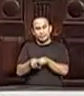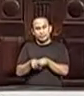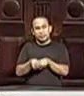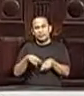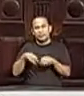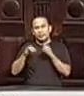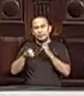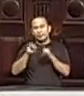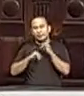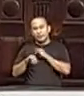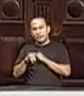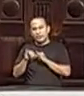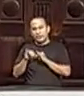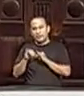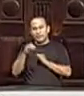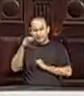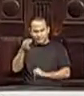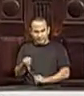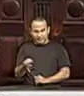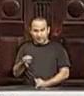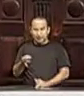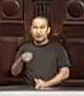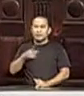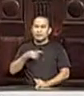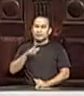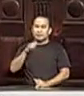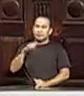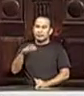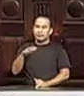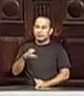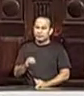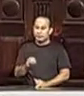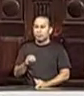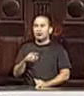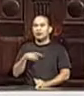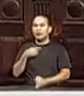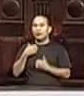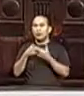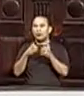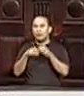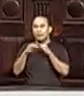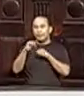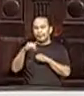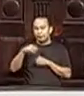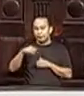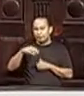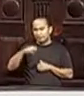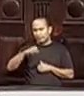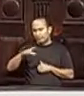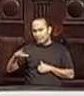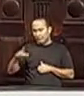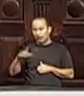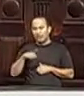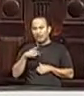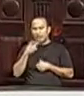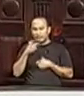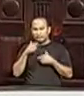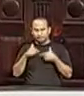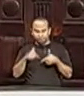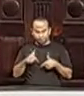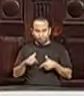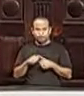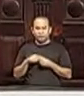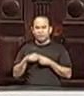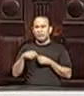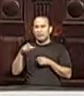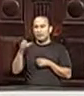notícia objetiva com relação à licitação das linhas de ônibus intermunicipais e à licitação da prestação de serviços do